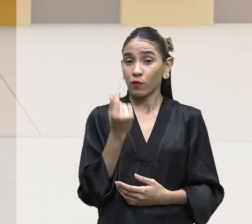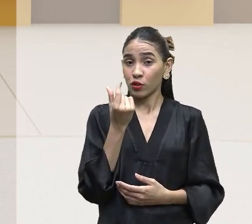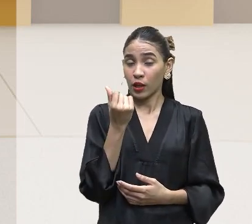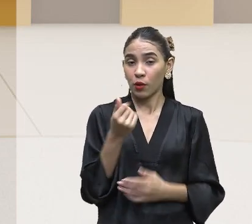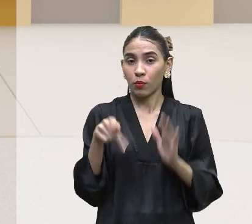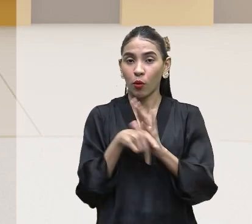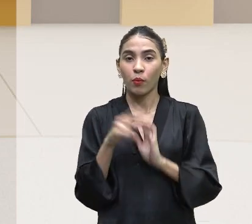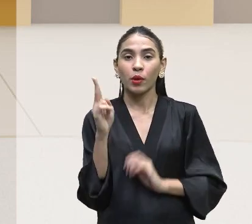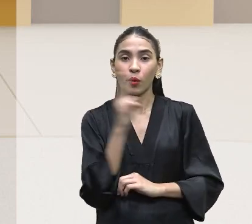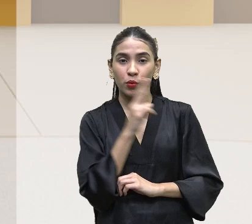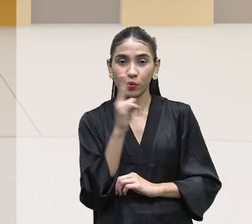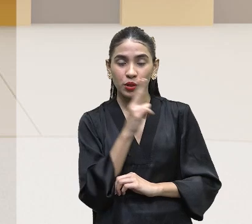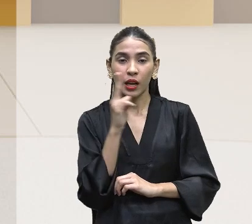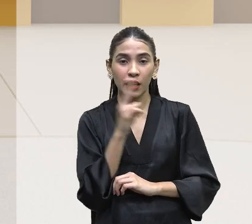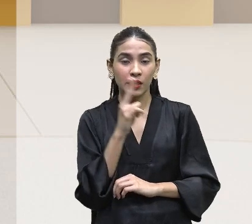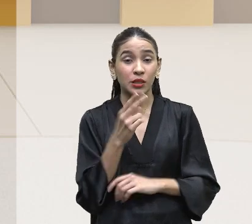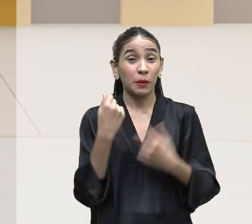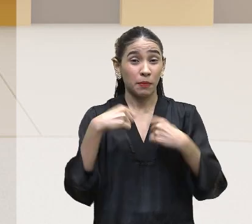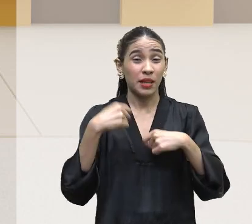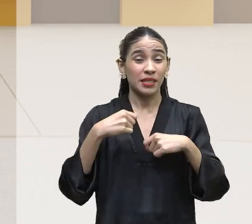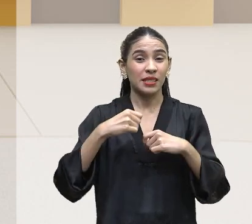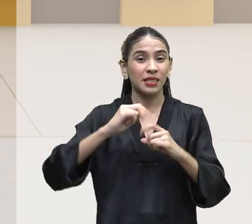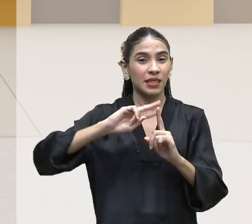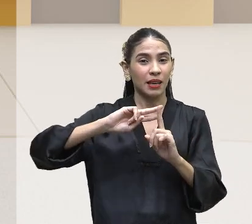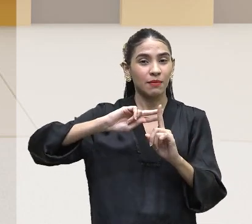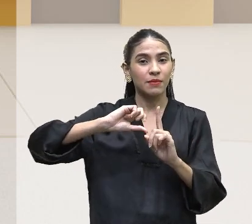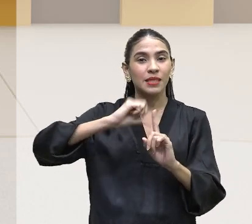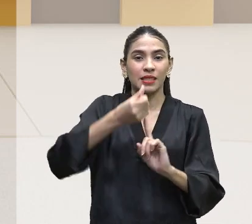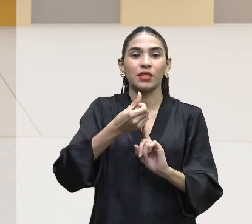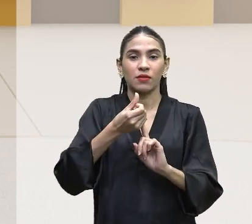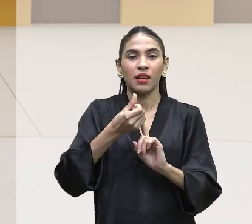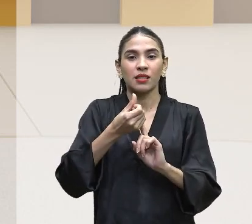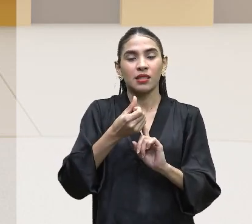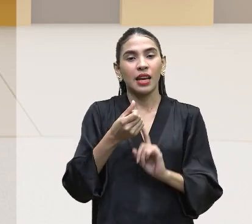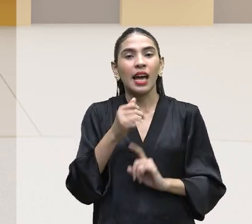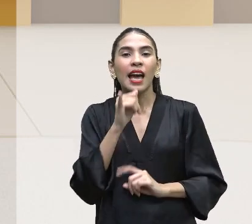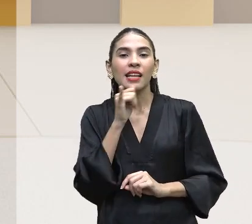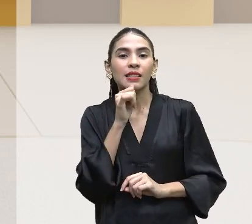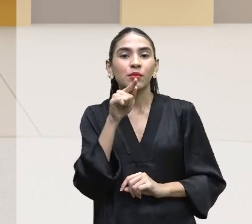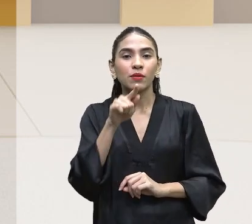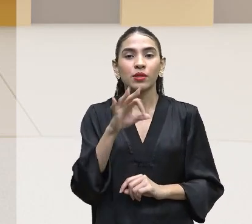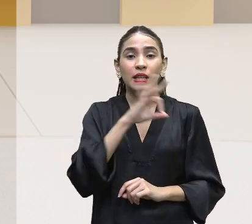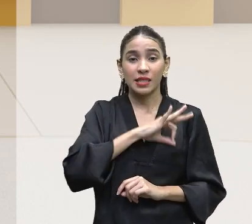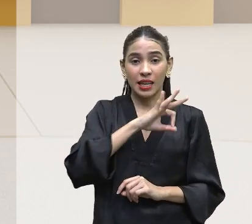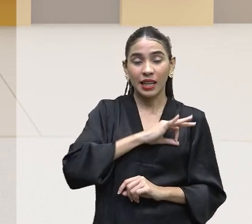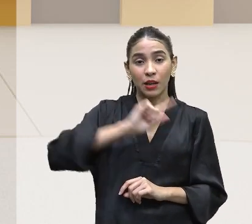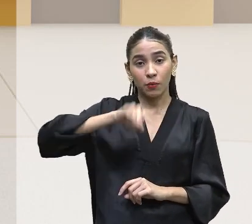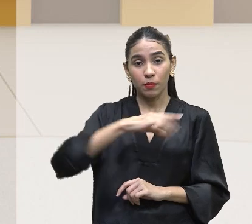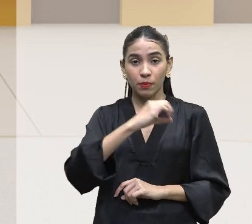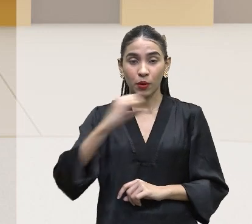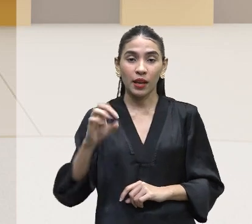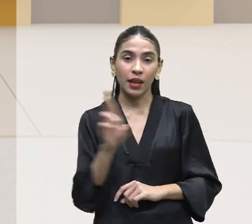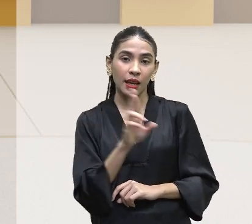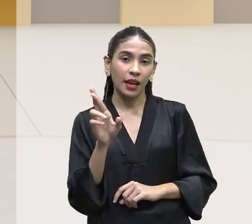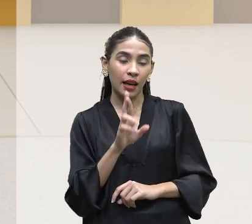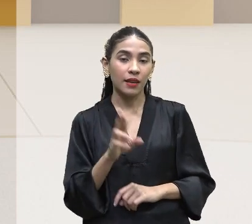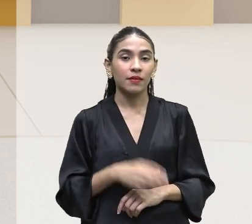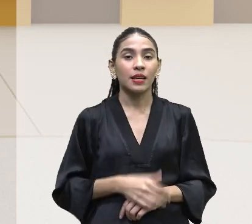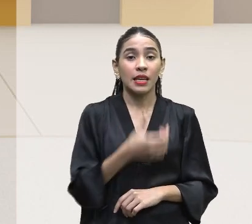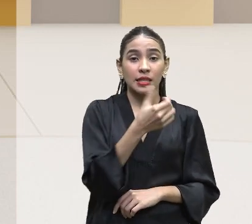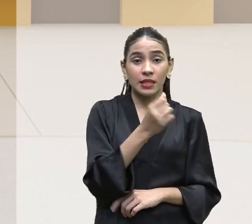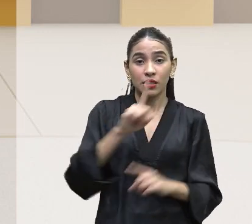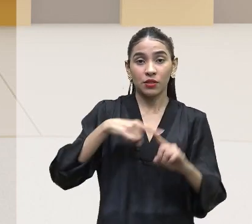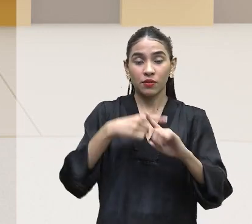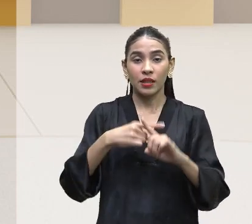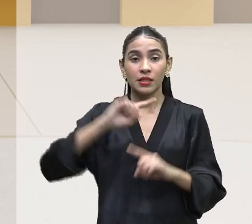ser 6 vezes o valor que você ganha. Por exemplo, se você tem um salário de R$1.000, 6 vezes 1.000